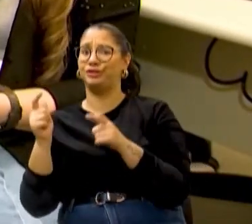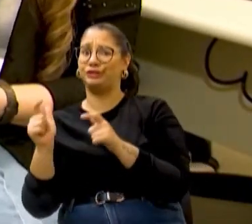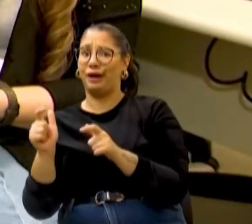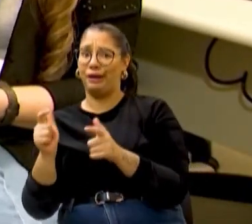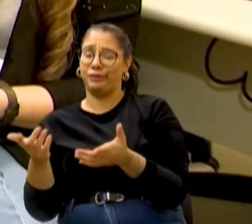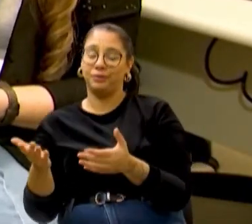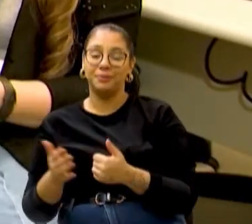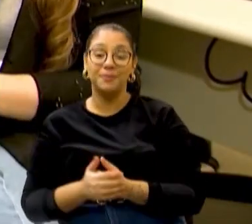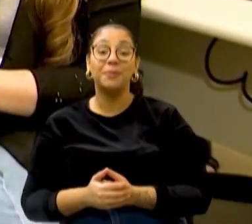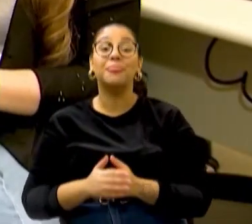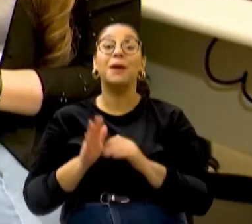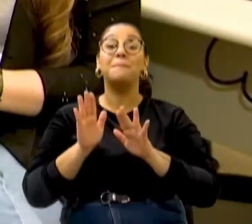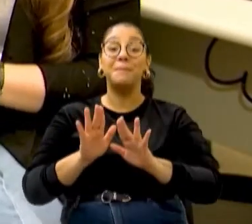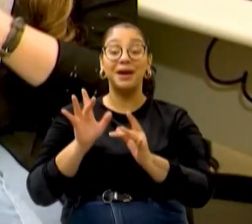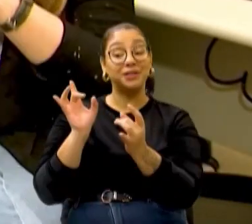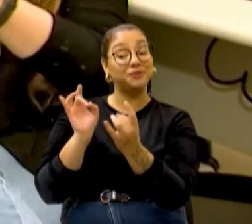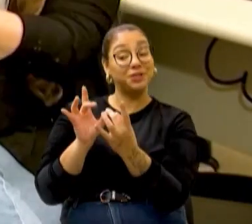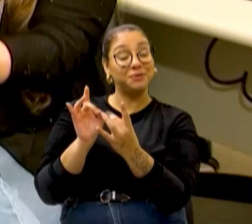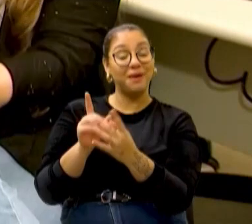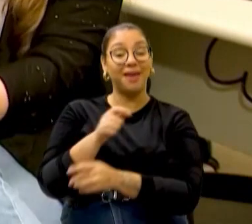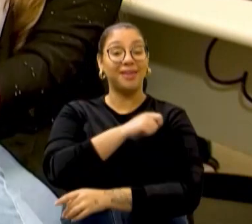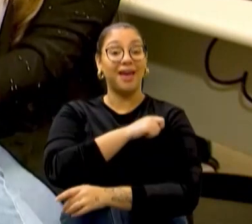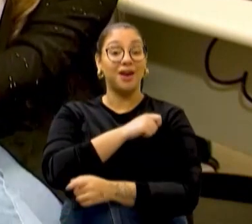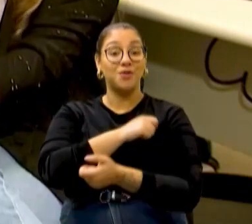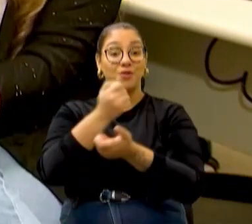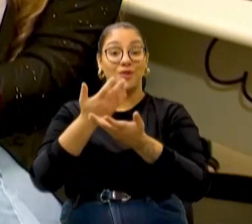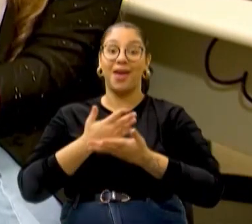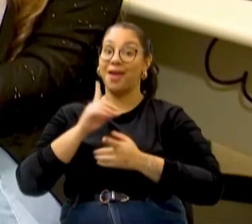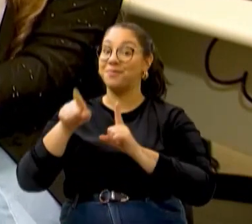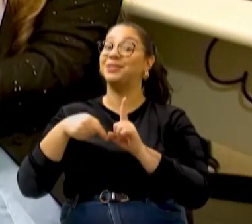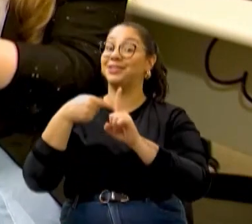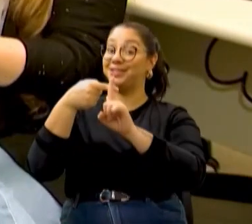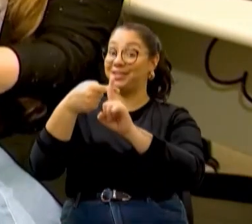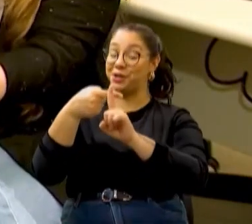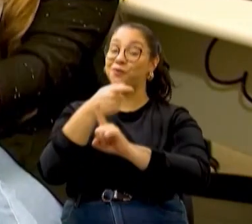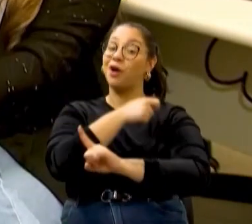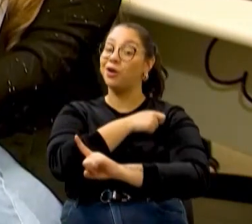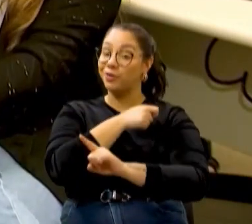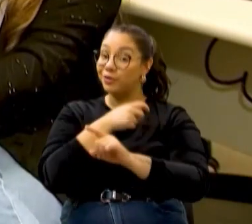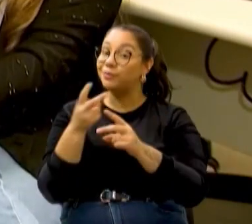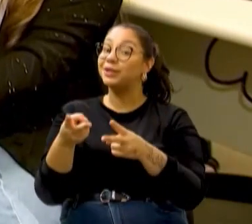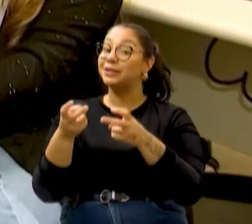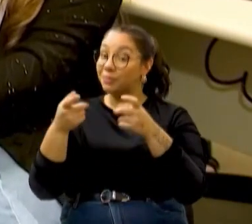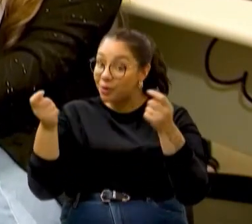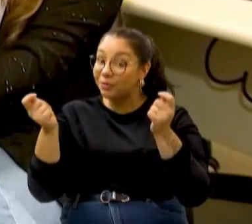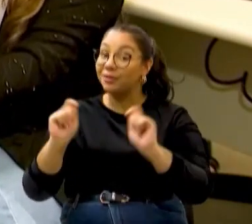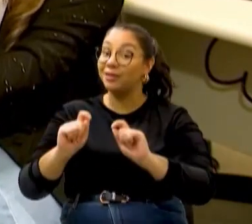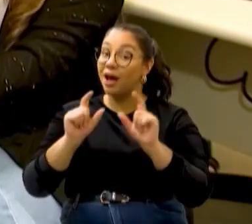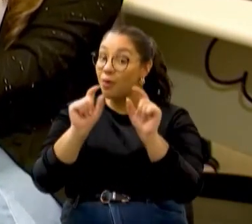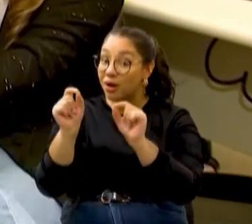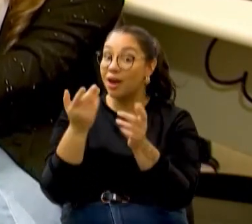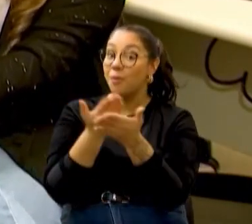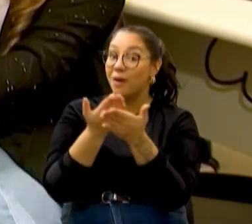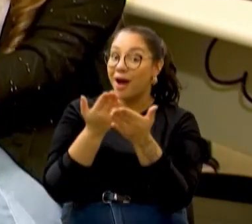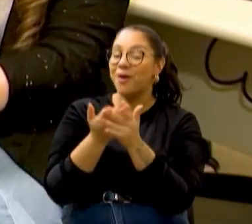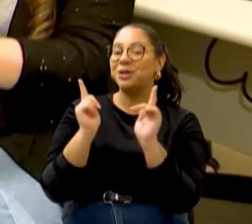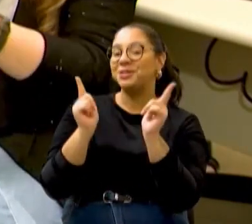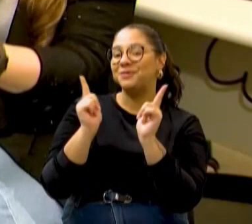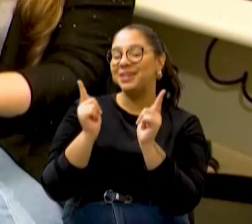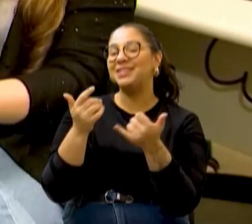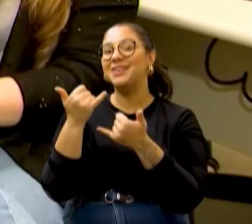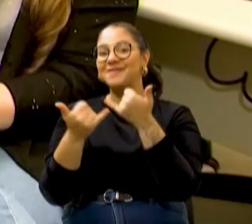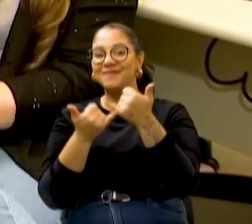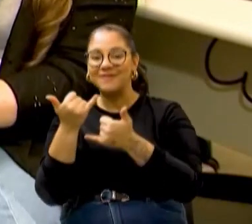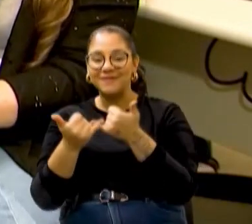algo chato na sala de aula mas o nosso feedback com os projetos que a gente já desenvolveu tem sido muito positivo os alunos viram que é possível